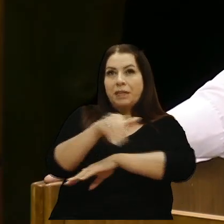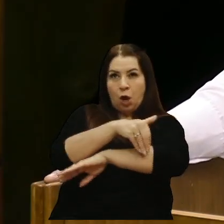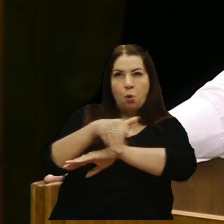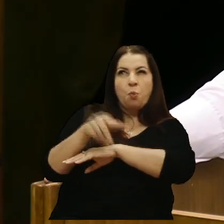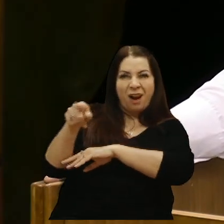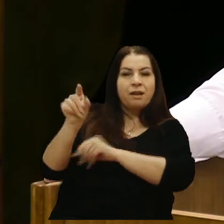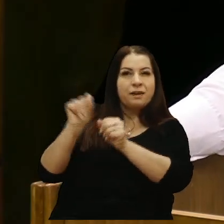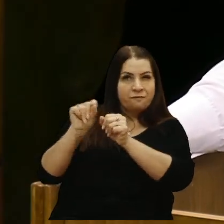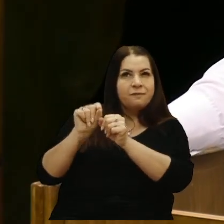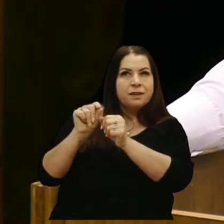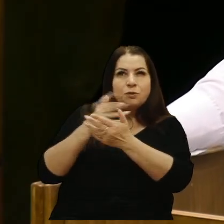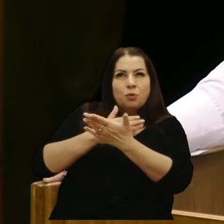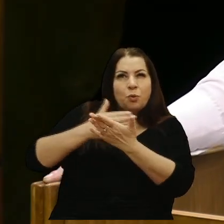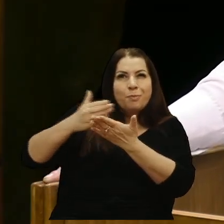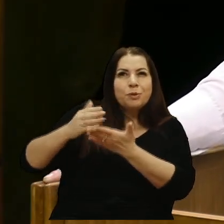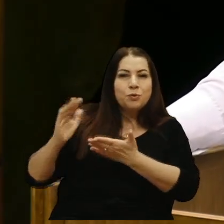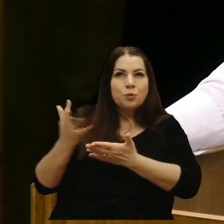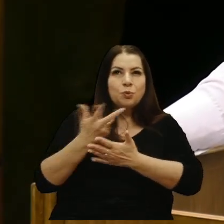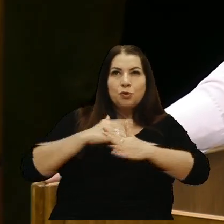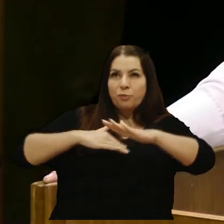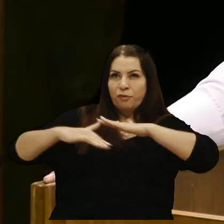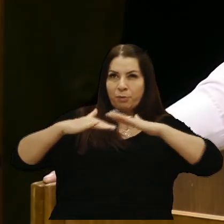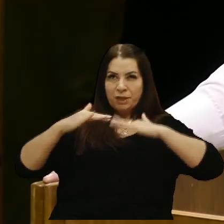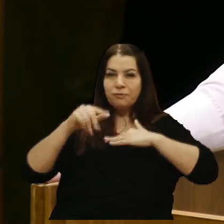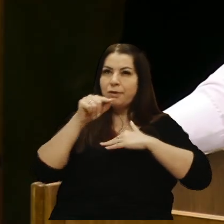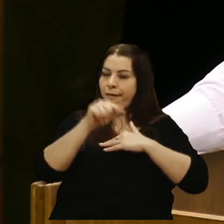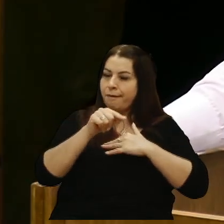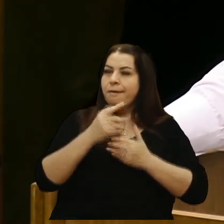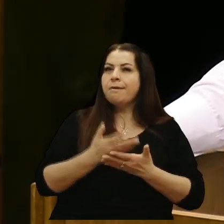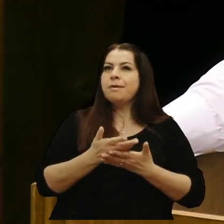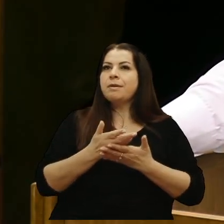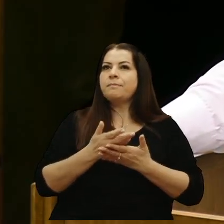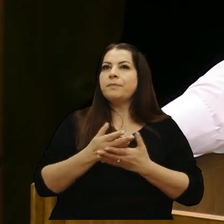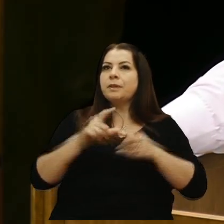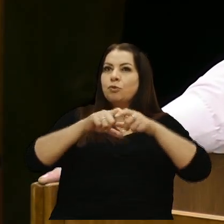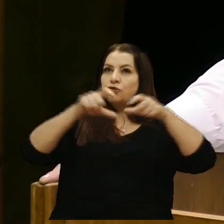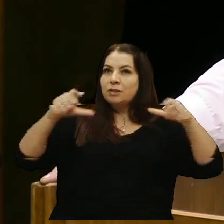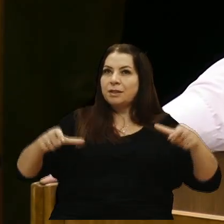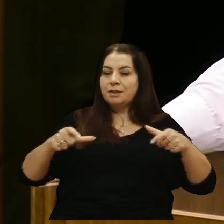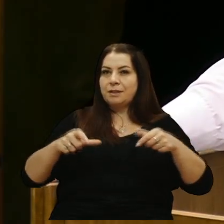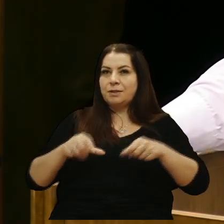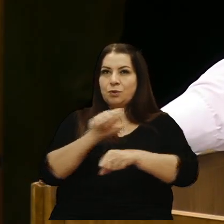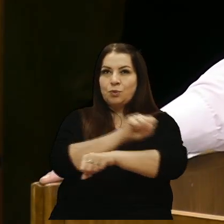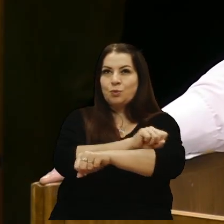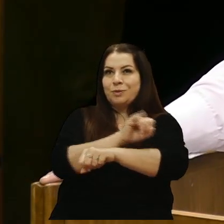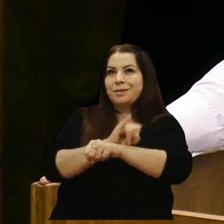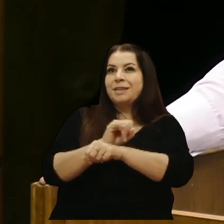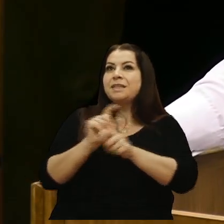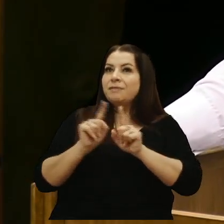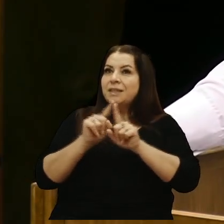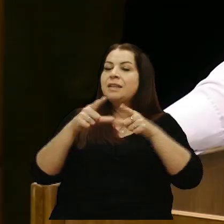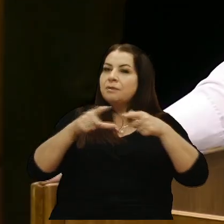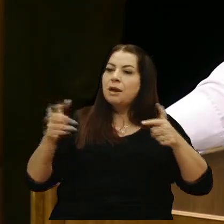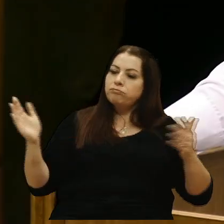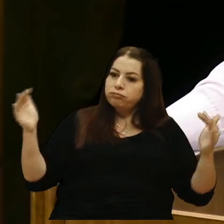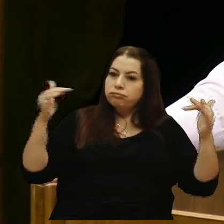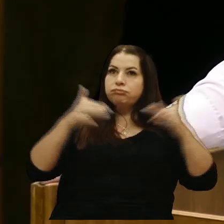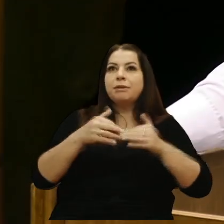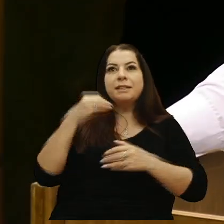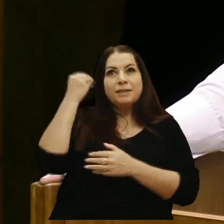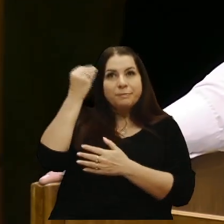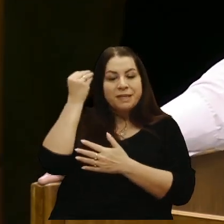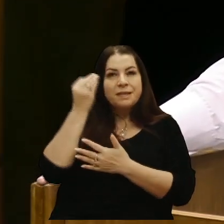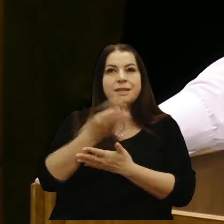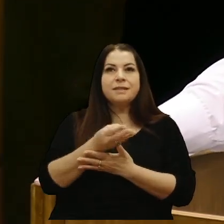e como foi o início do movimento pentecostal, o ginásio do SESI vai estar sediando e trazendo essa